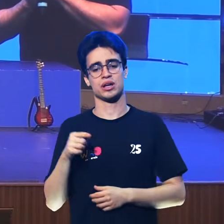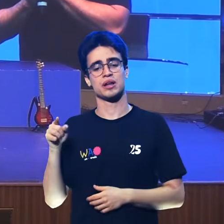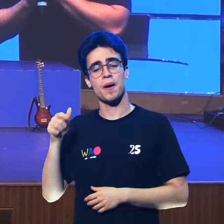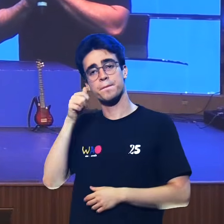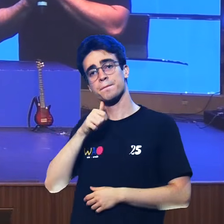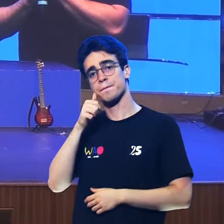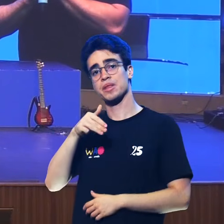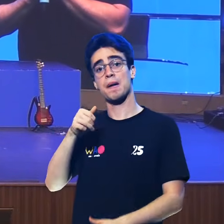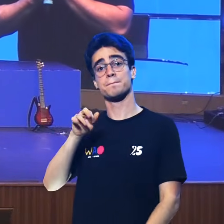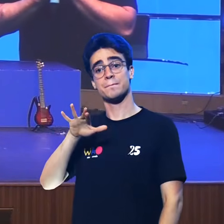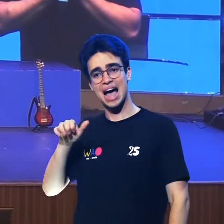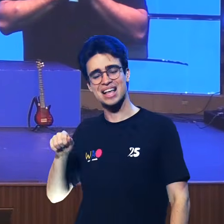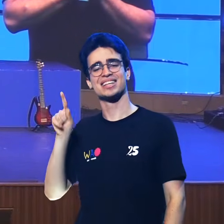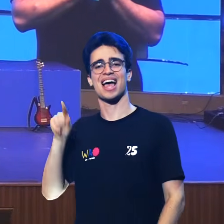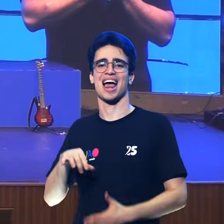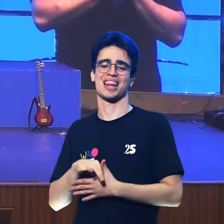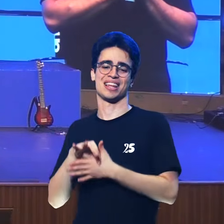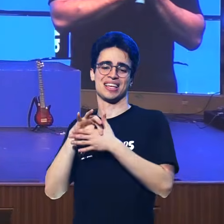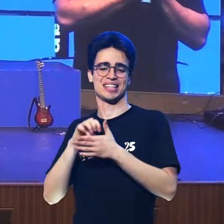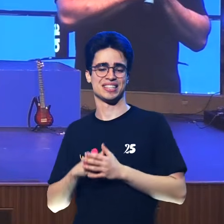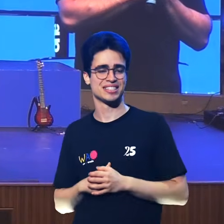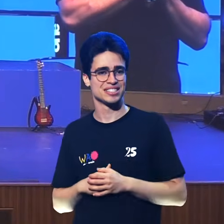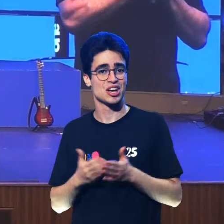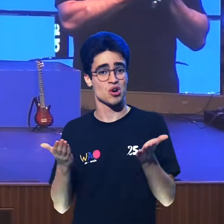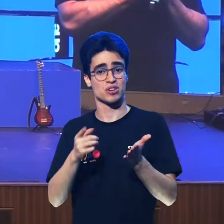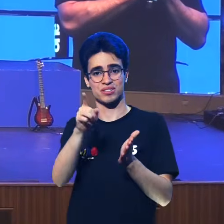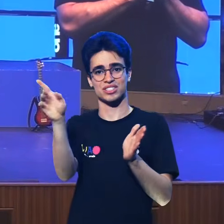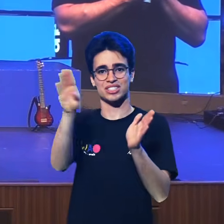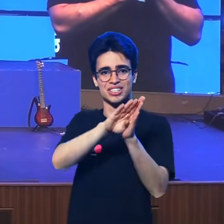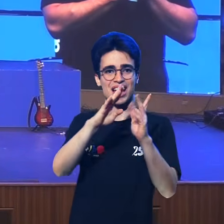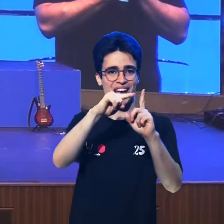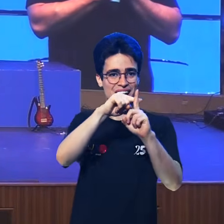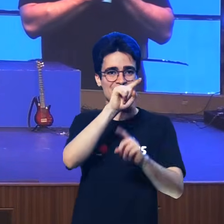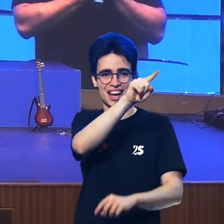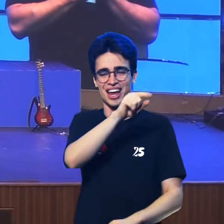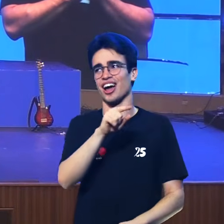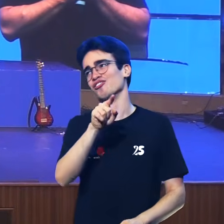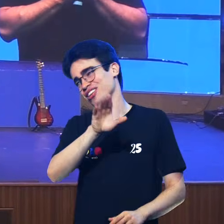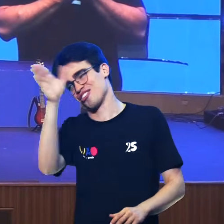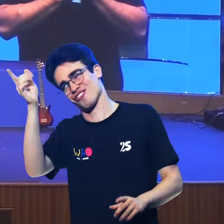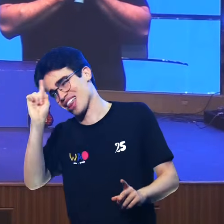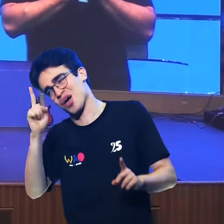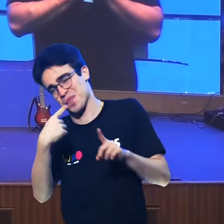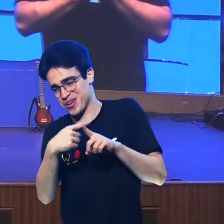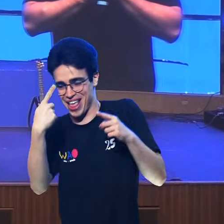líderes. Se você vai na minha igreja hoje, e obviamente você não vai porque você é aqui da PIB,